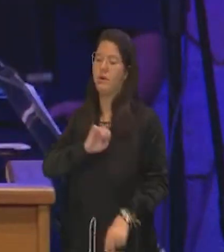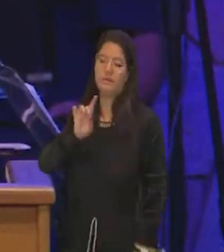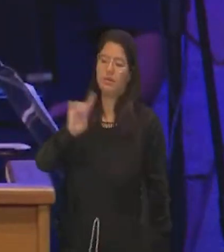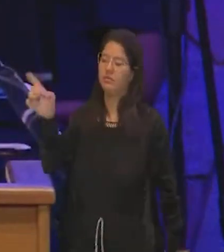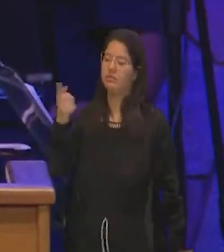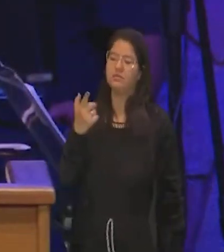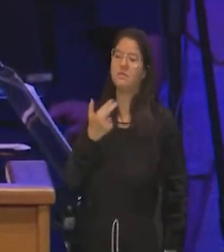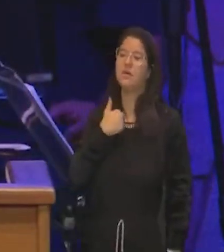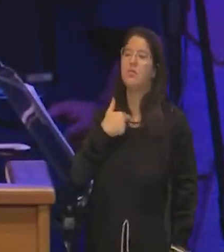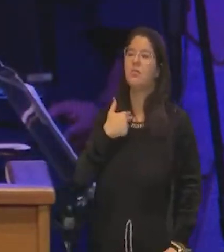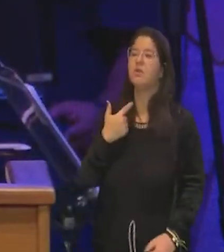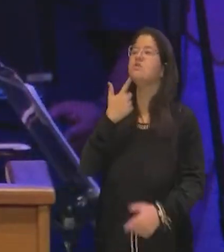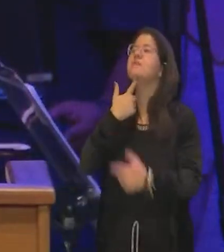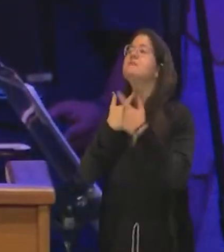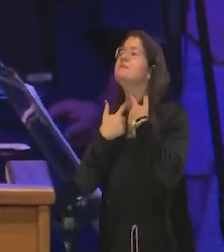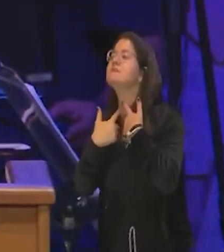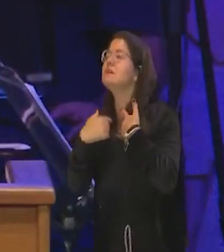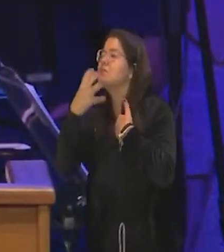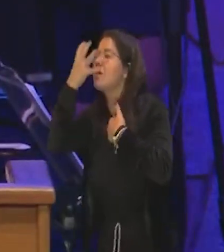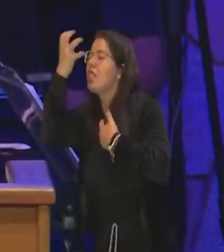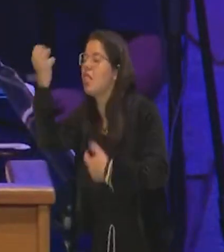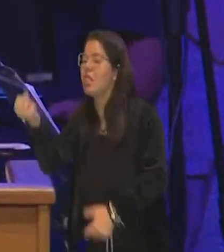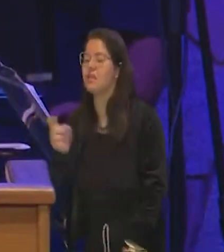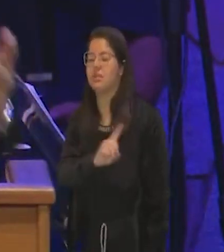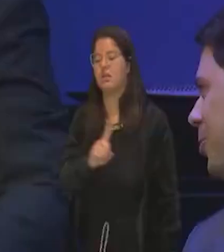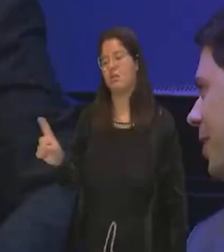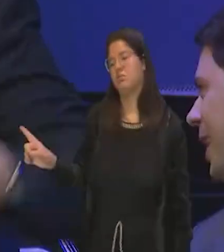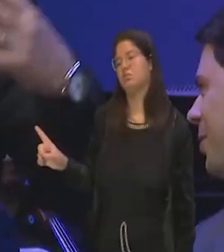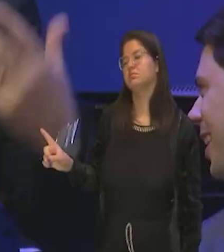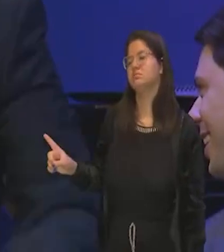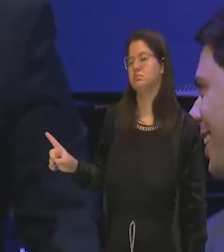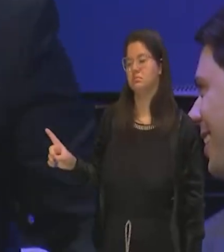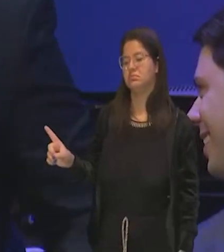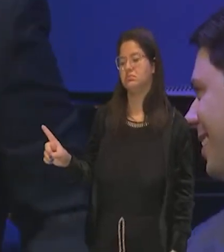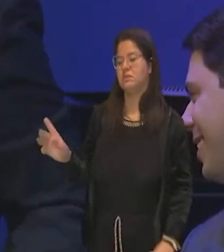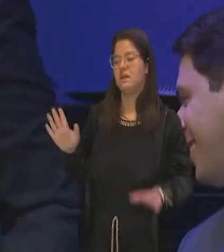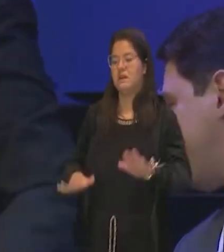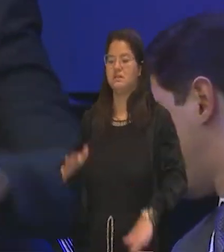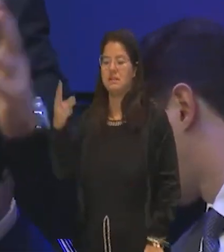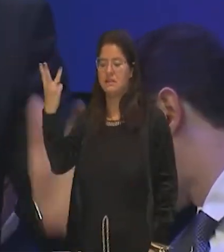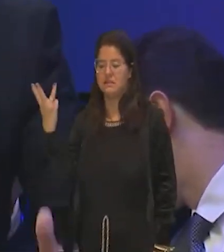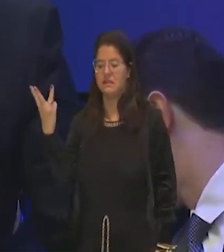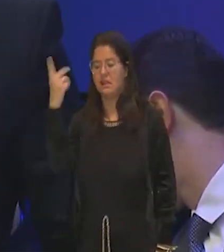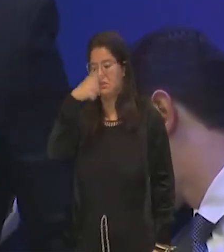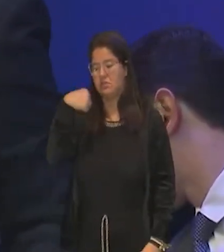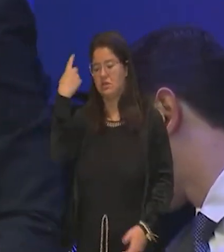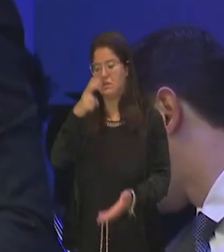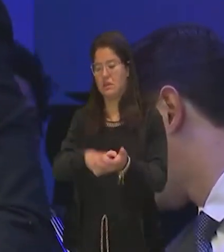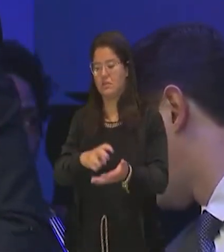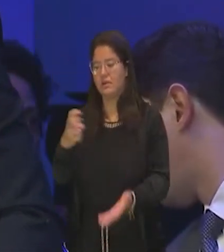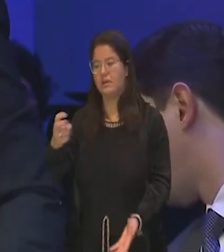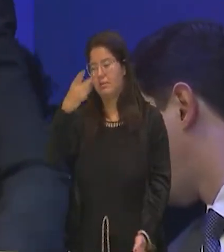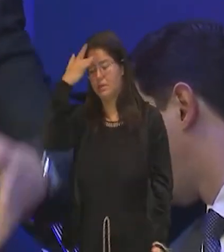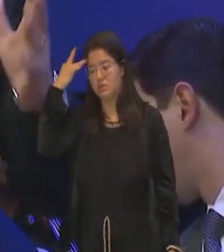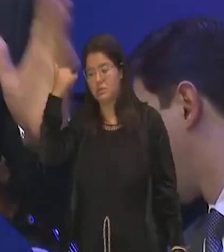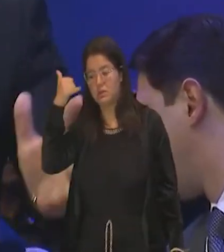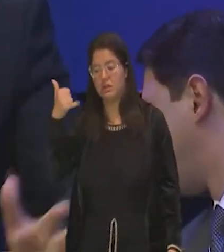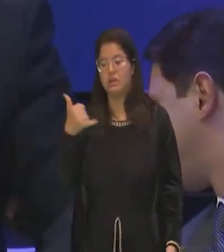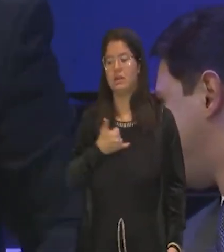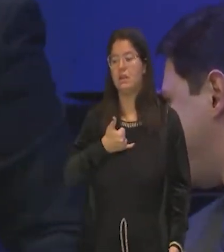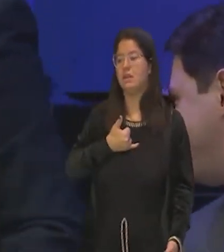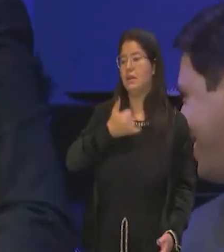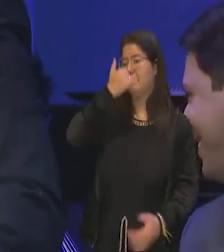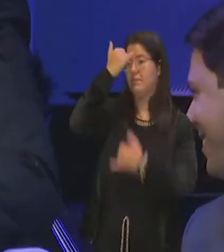numa situação de emergência, em que nós devemos estar aptos em todo o tempo. É 3 horas da manhã que alguém liga, é 6 horas da manhã que alguém liga, os